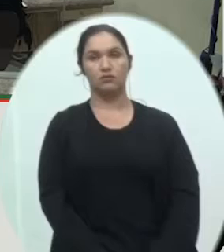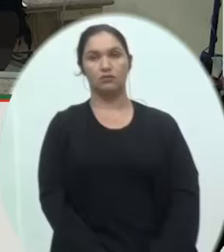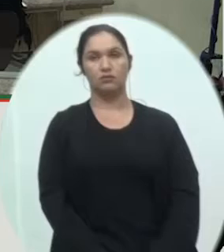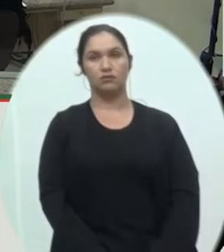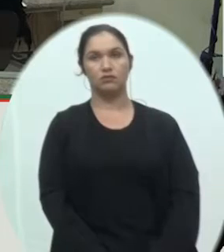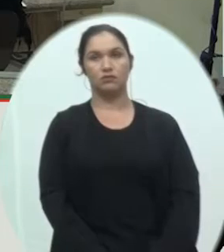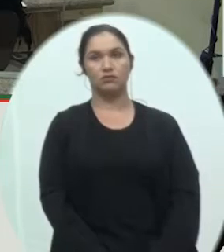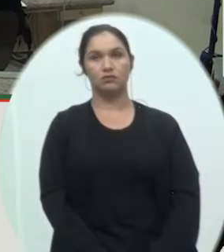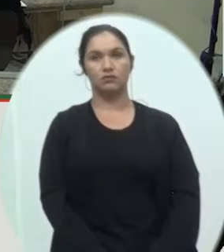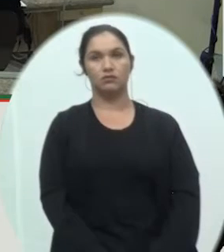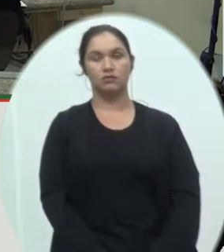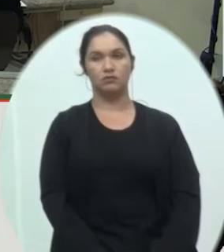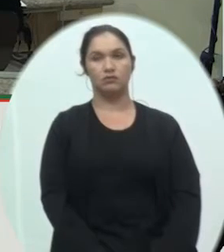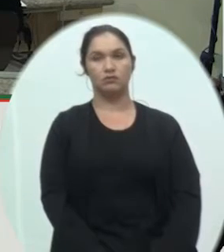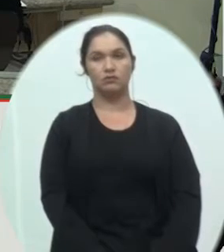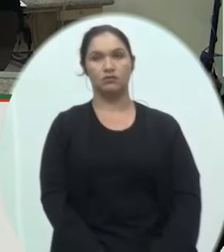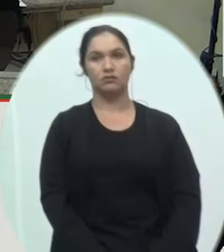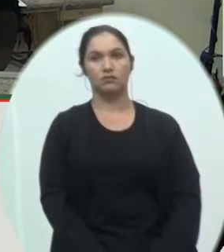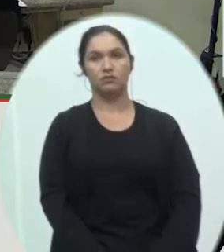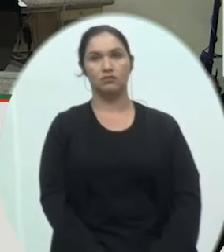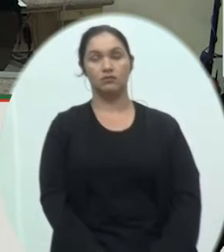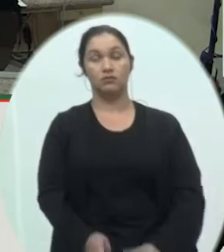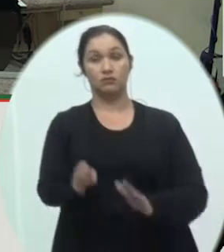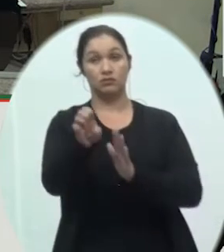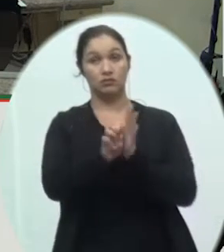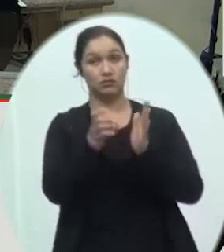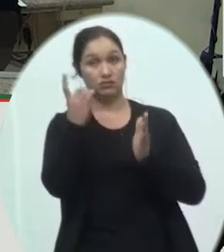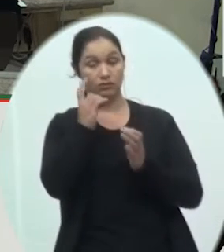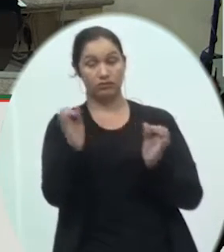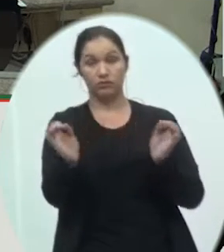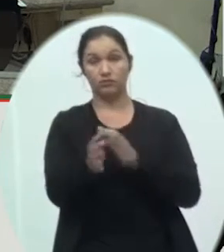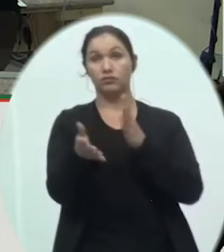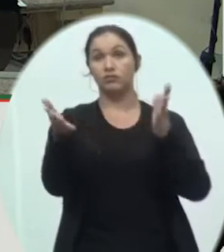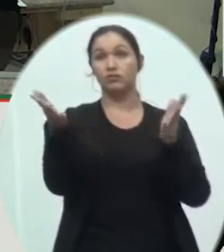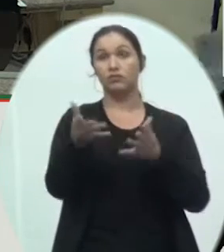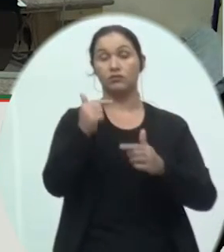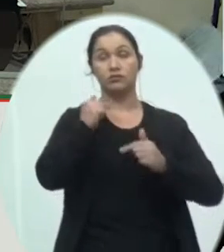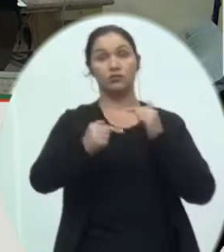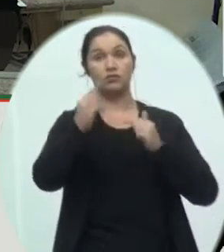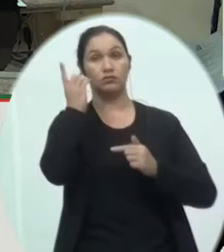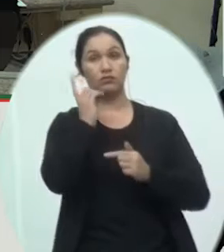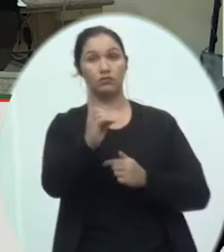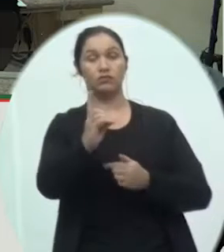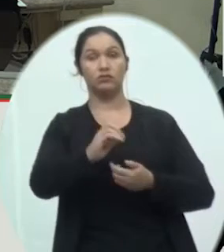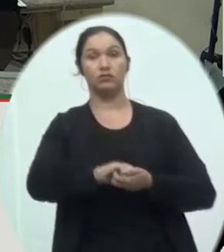Terminado o grande expediente, passamos para a ordem do dia.